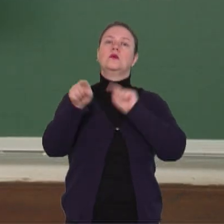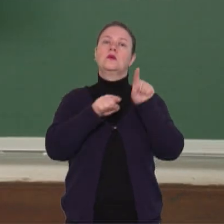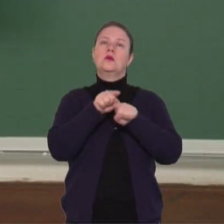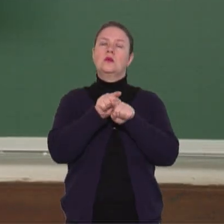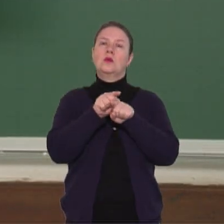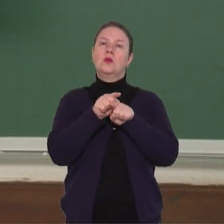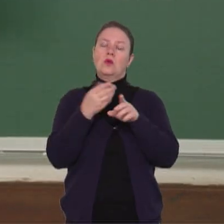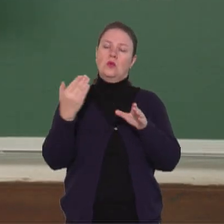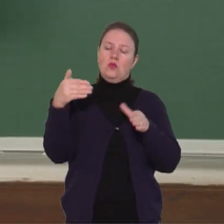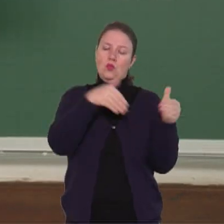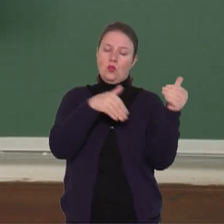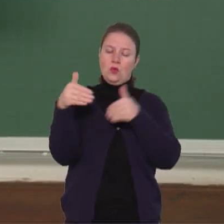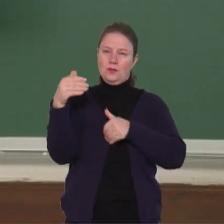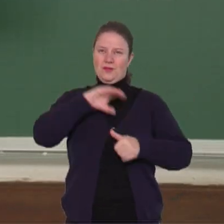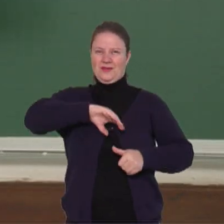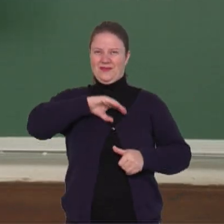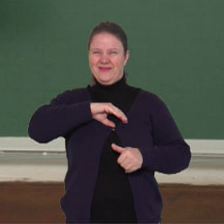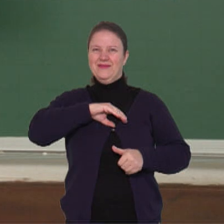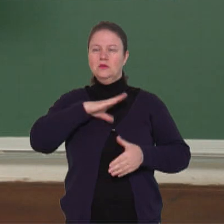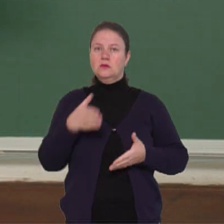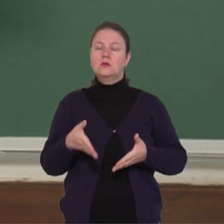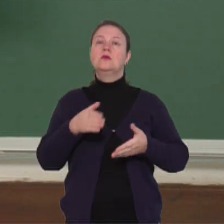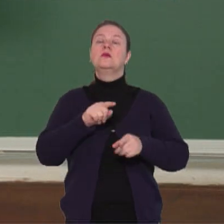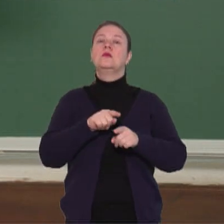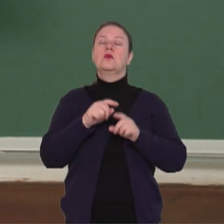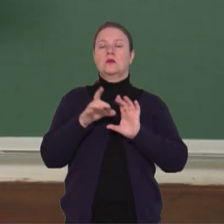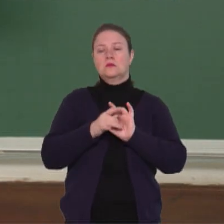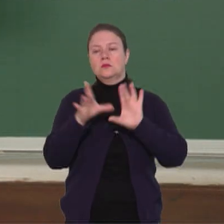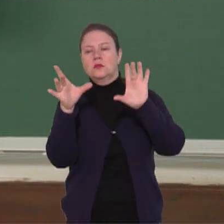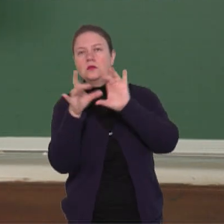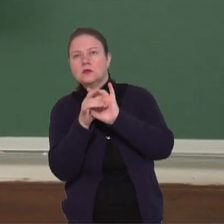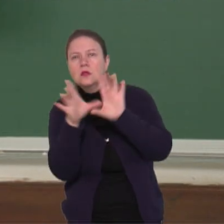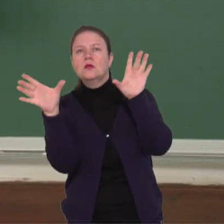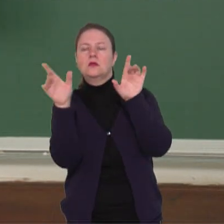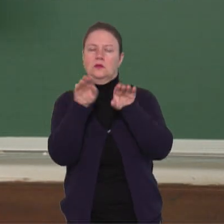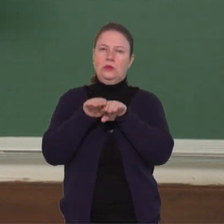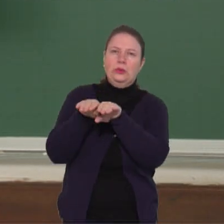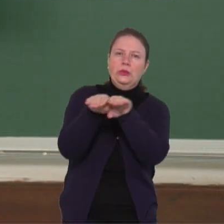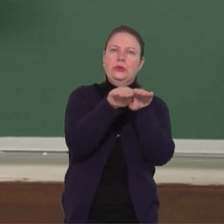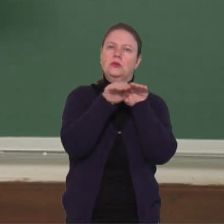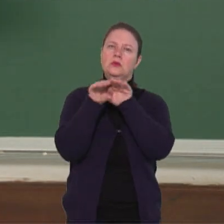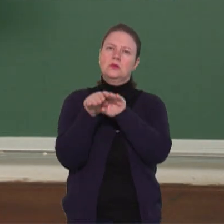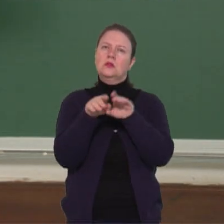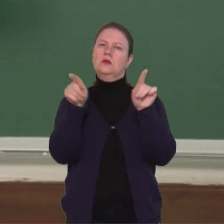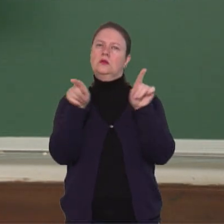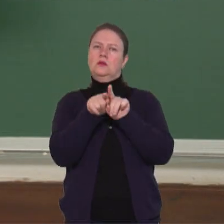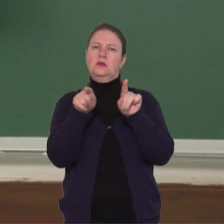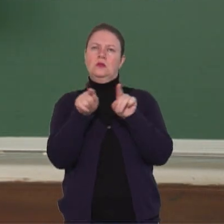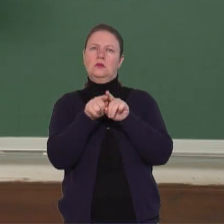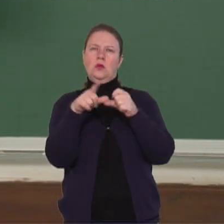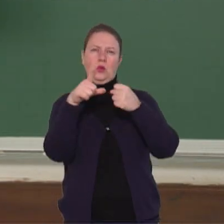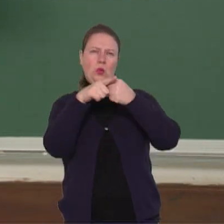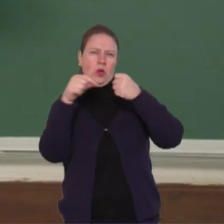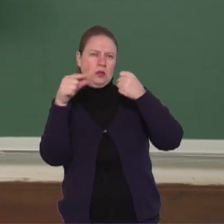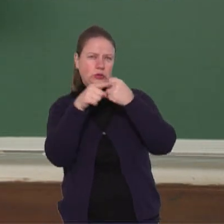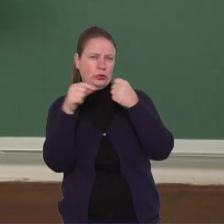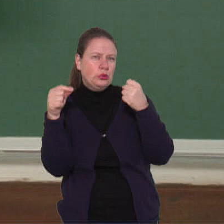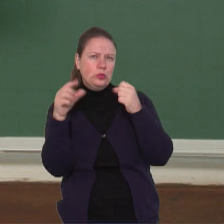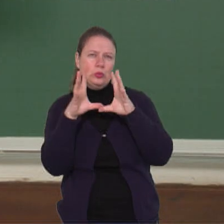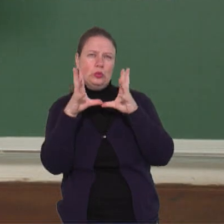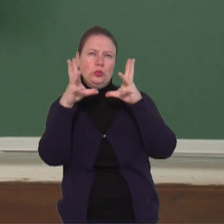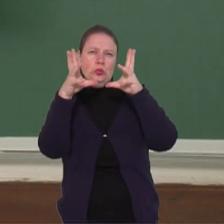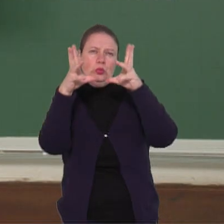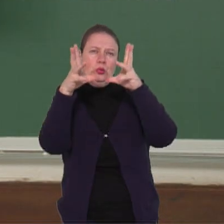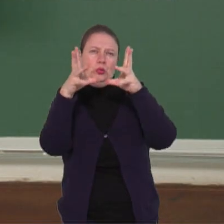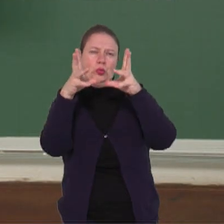Então, essa coisa de liberdade, igualdade, o famoso artigo lá da Revolução Francesa, todos os homens nascem iguais.